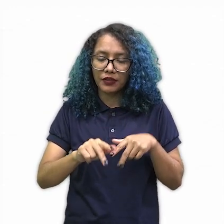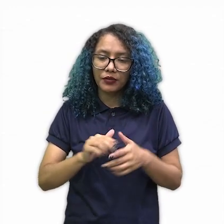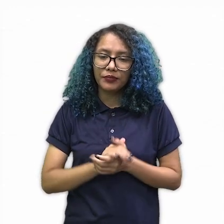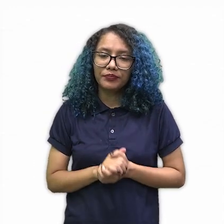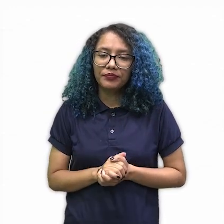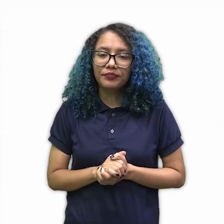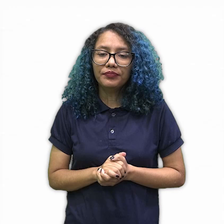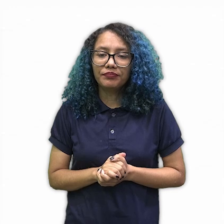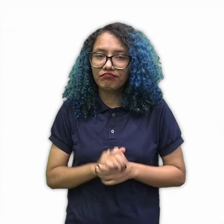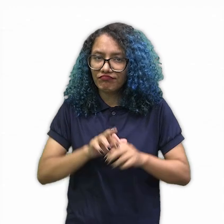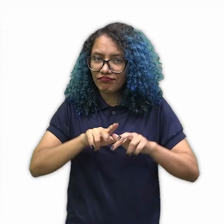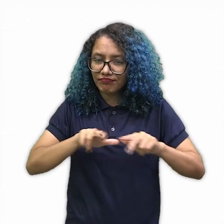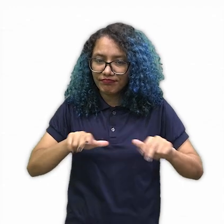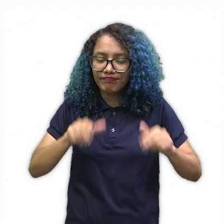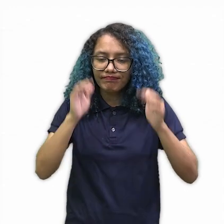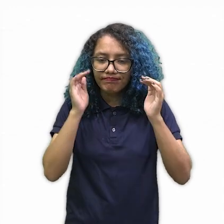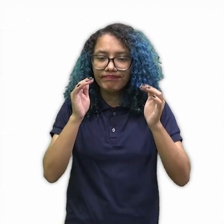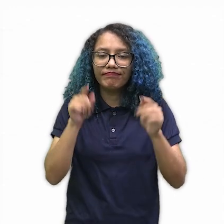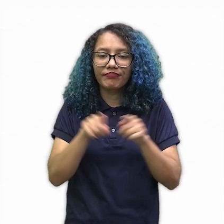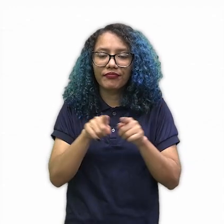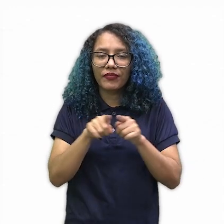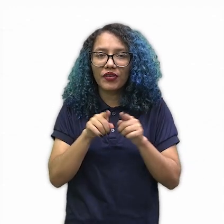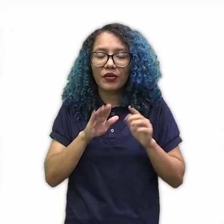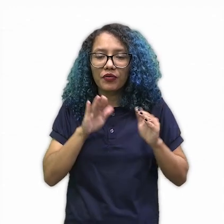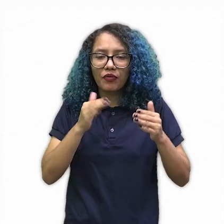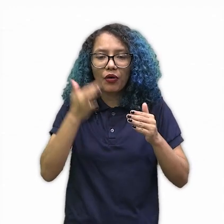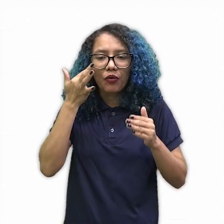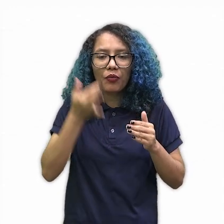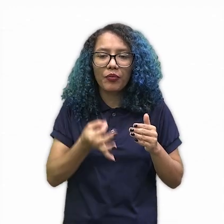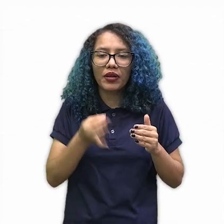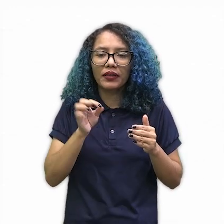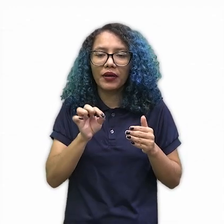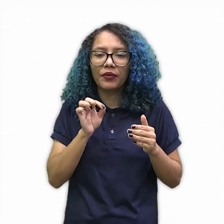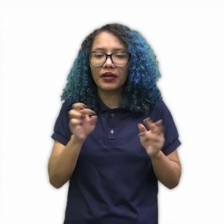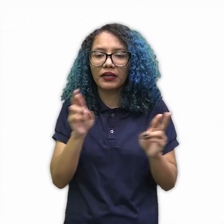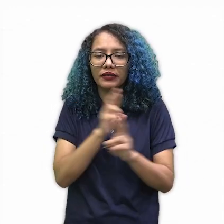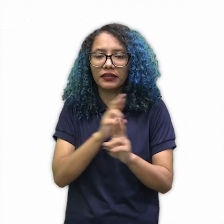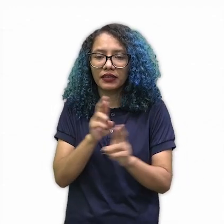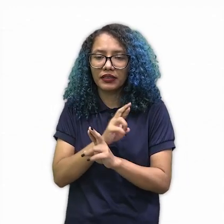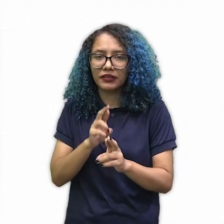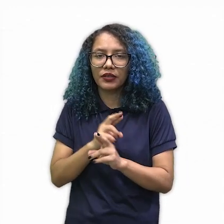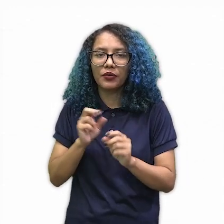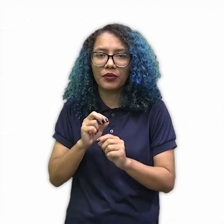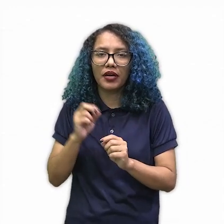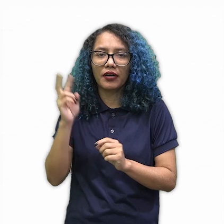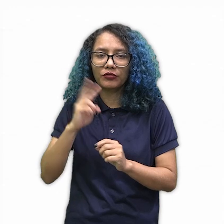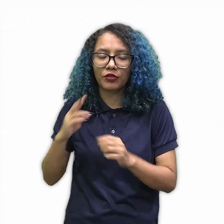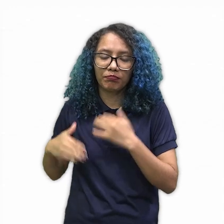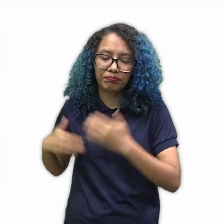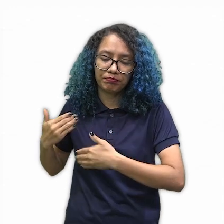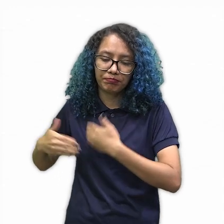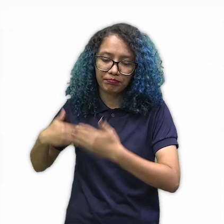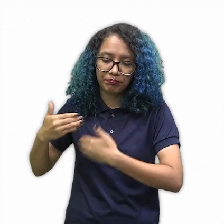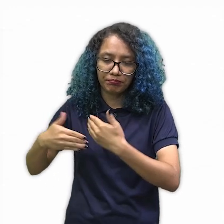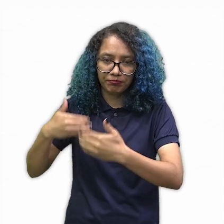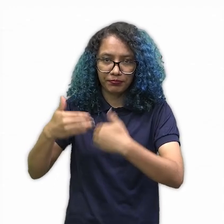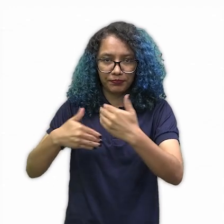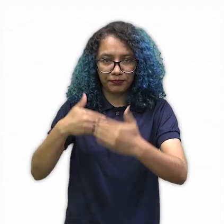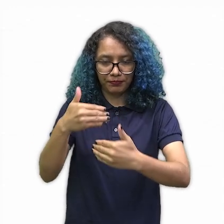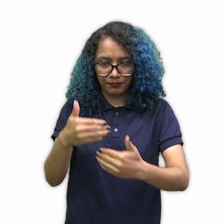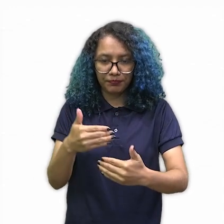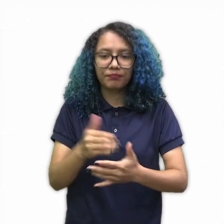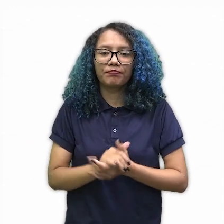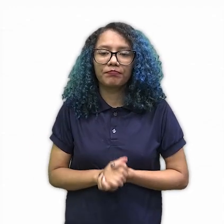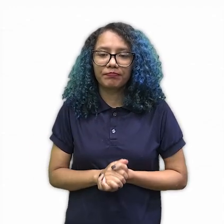étnico-raciais, gênero, tendo a compreensão que essas relações são historicamente